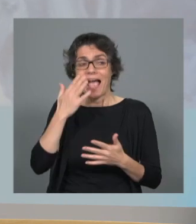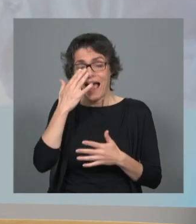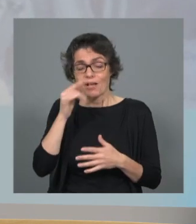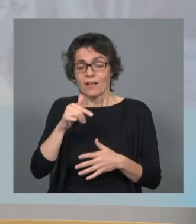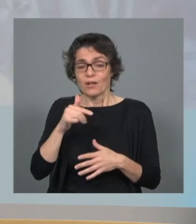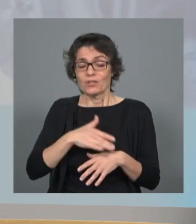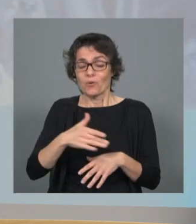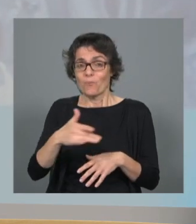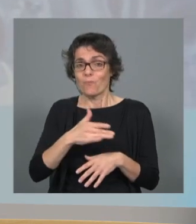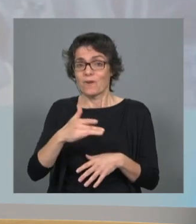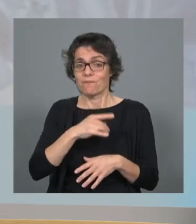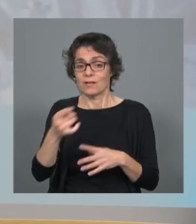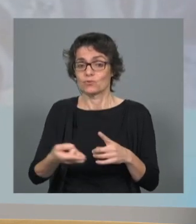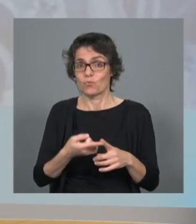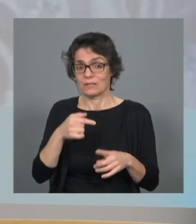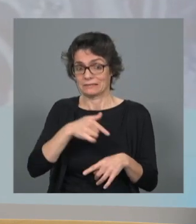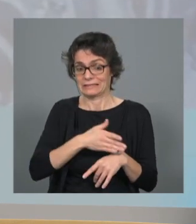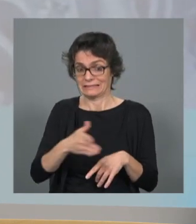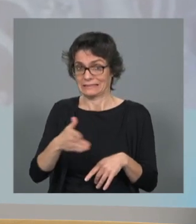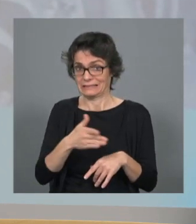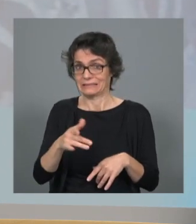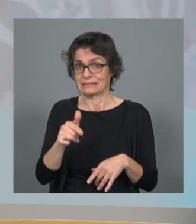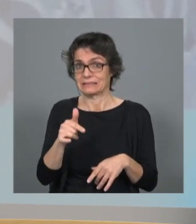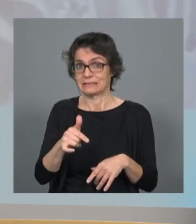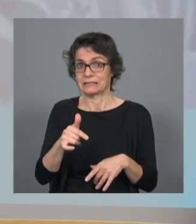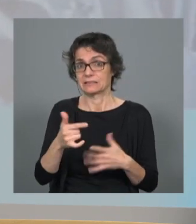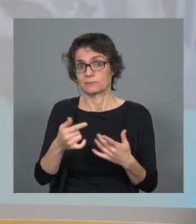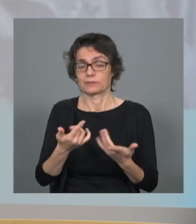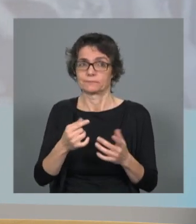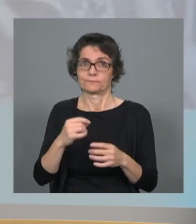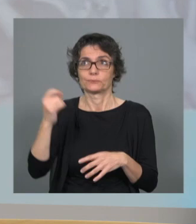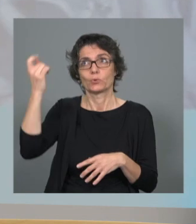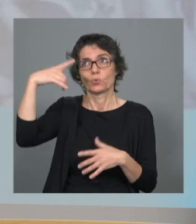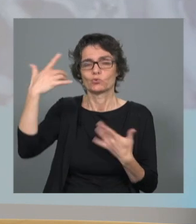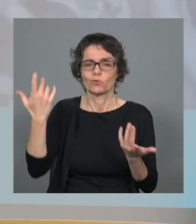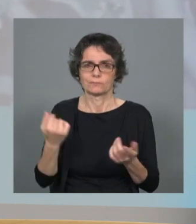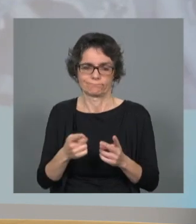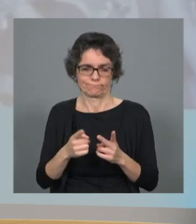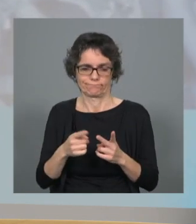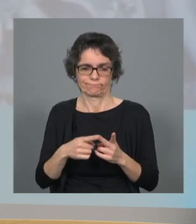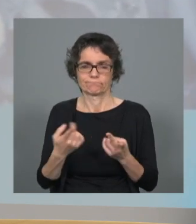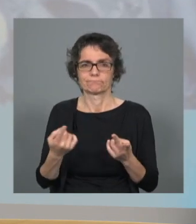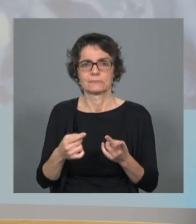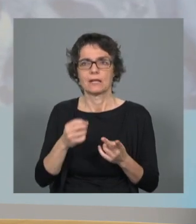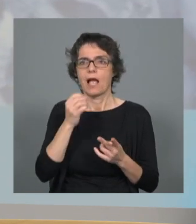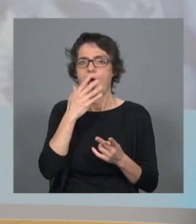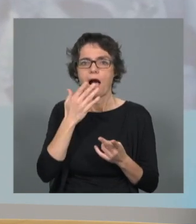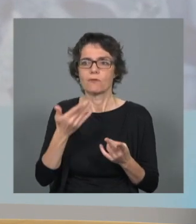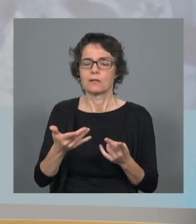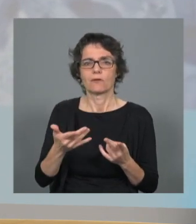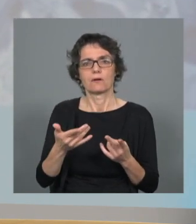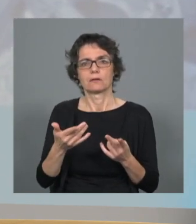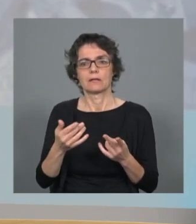numa fase do ano em que, quer seja porque o tempo aquece, porque as aulas